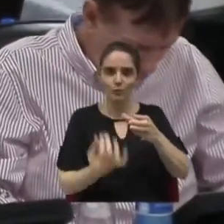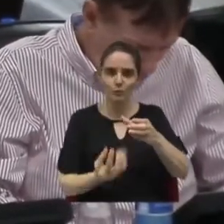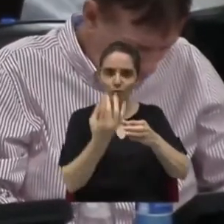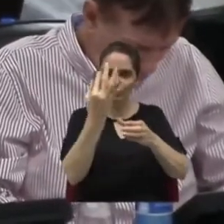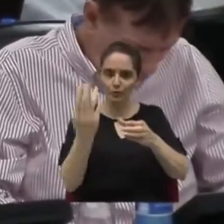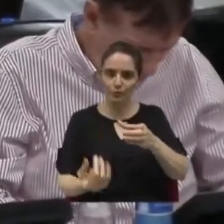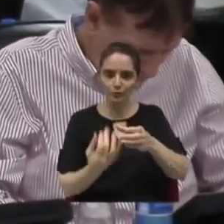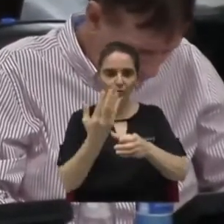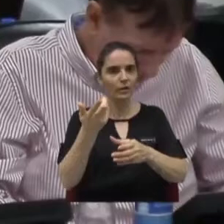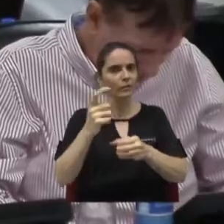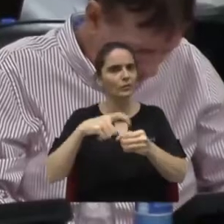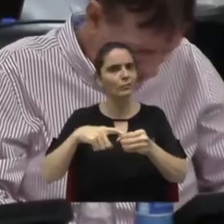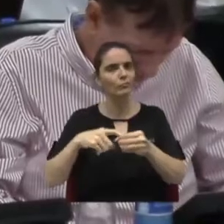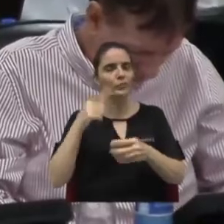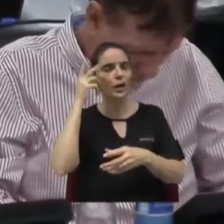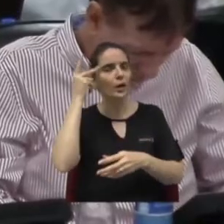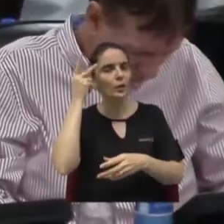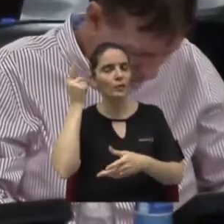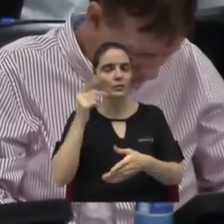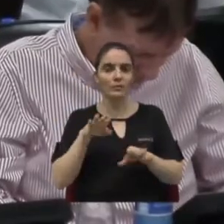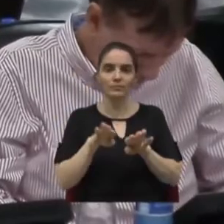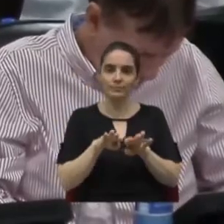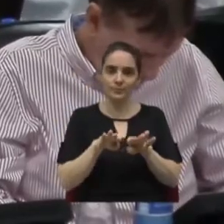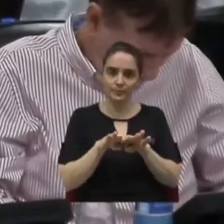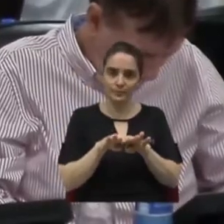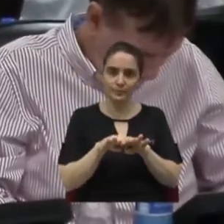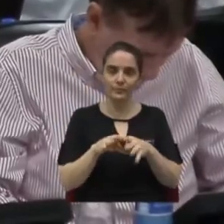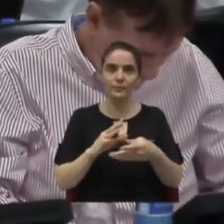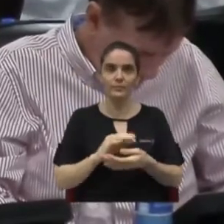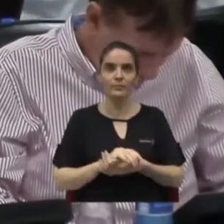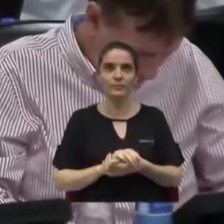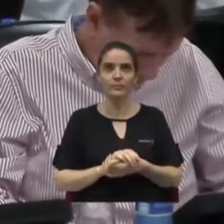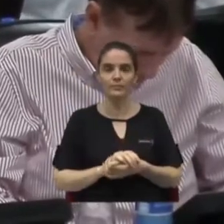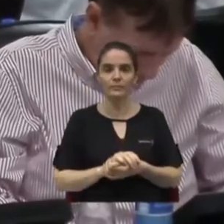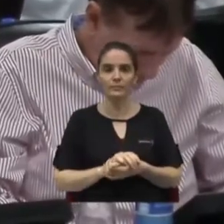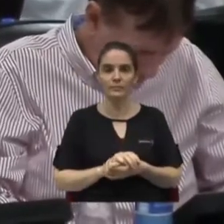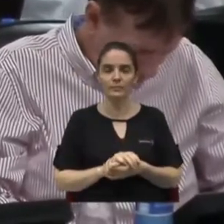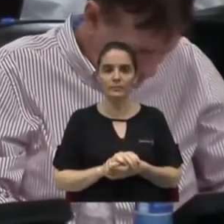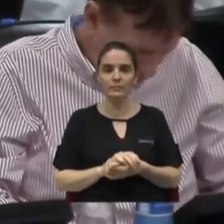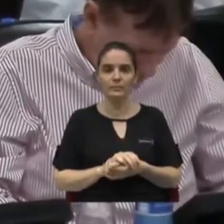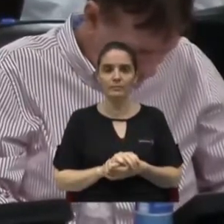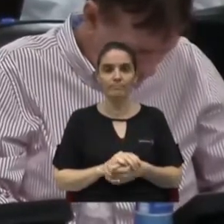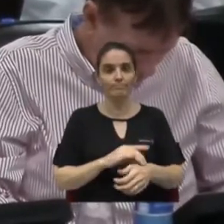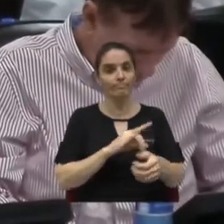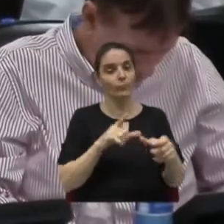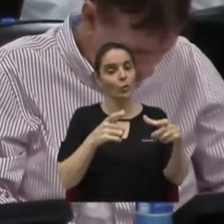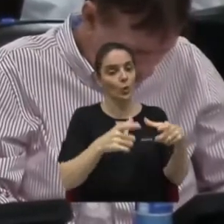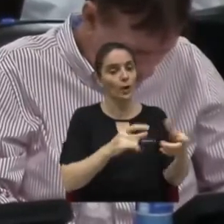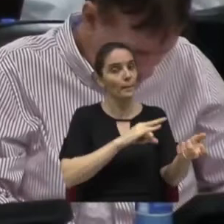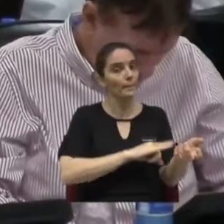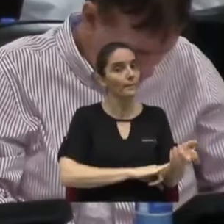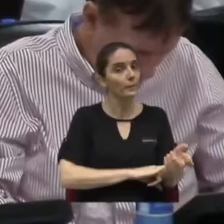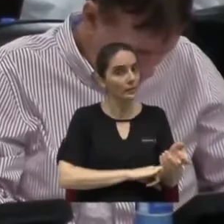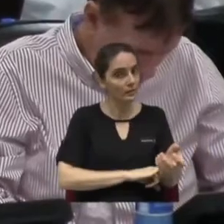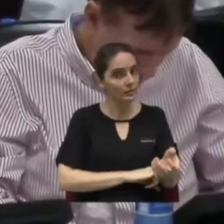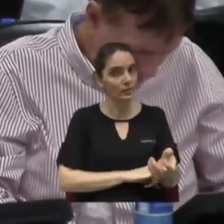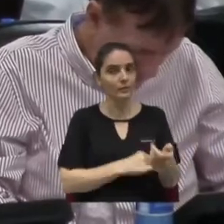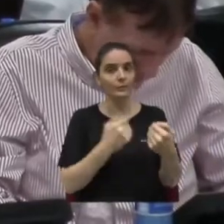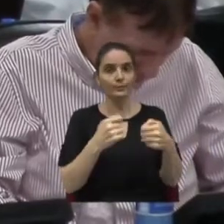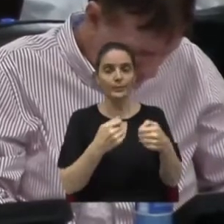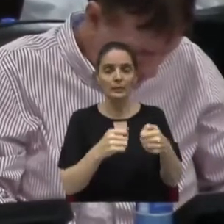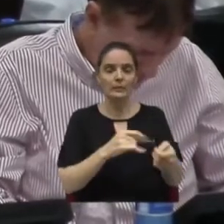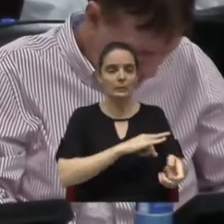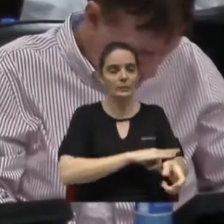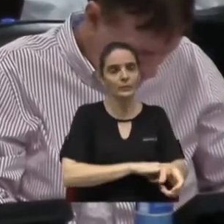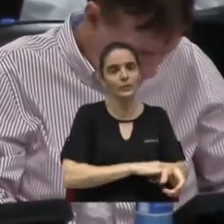funcionar. Outra coisa também que eu tenho um requerimento é com relação aos banheiros, pedidos de banheiros